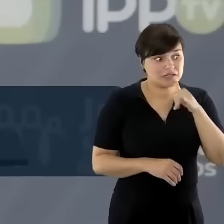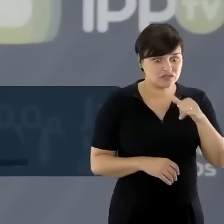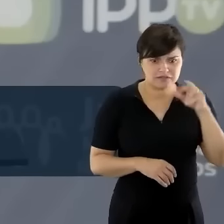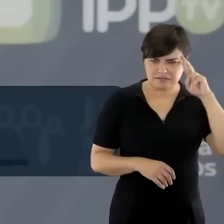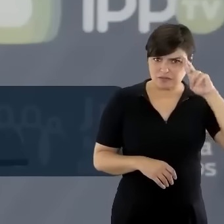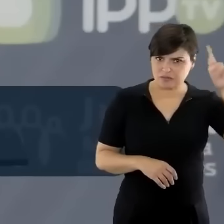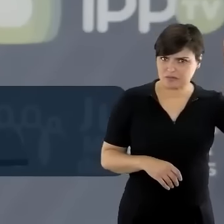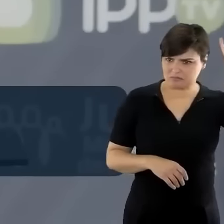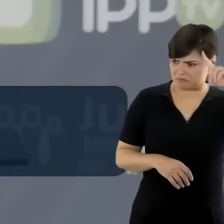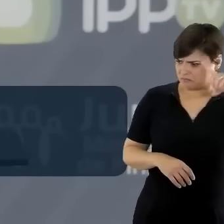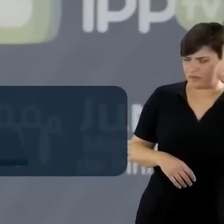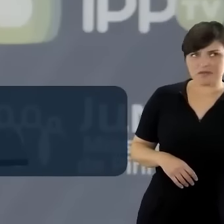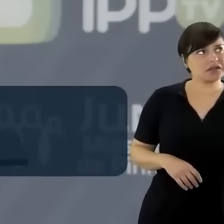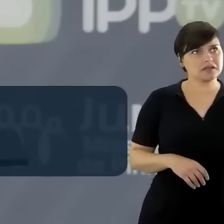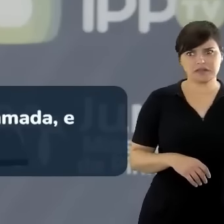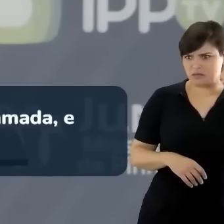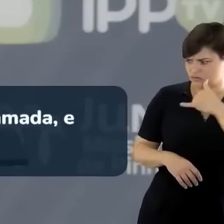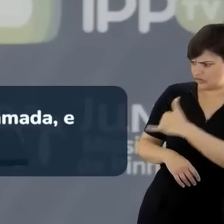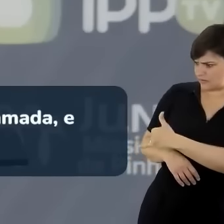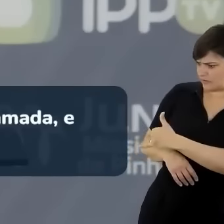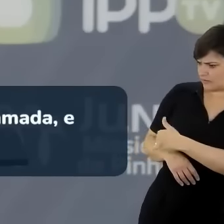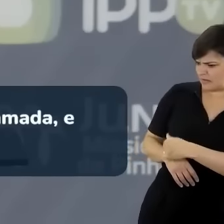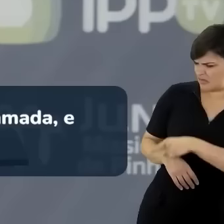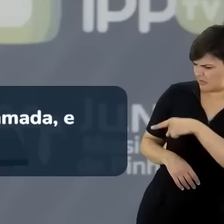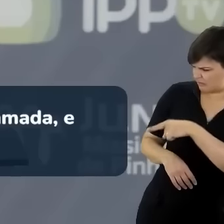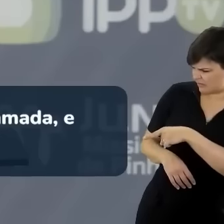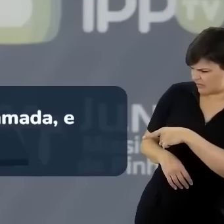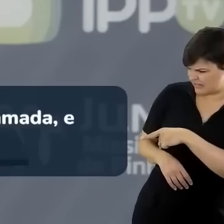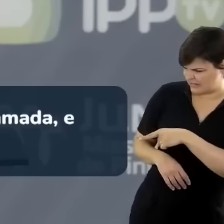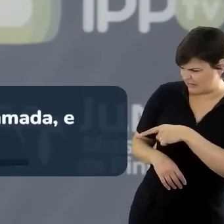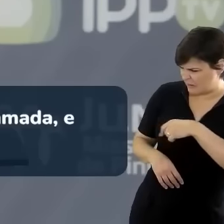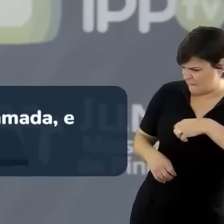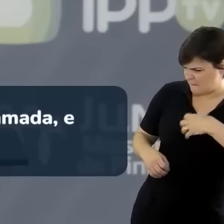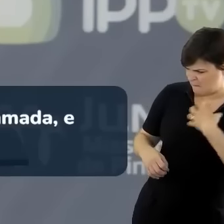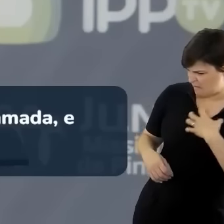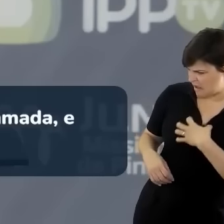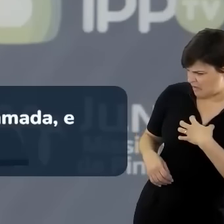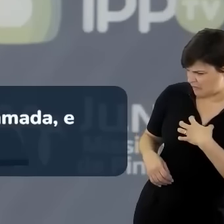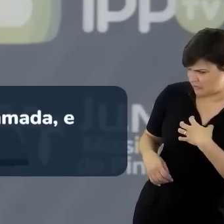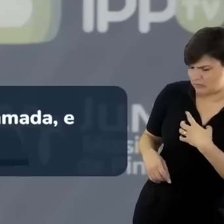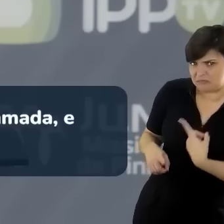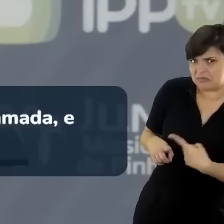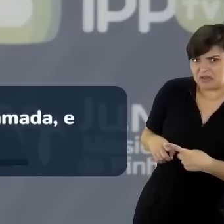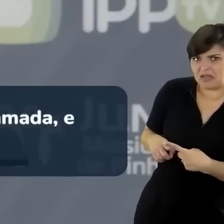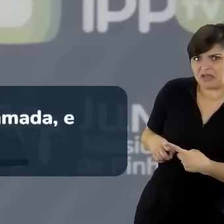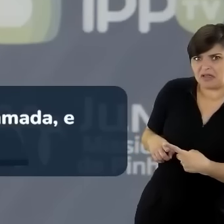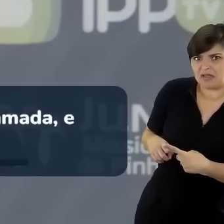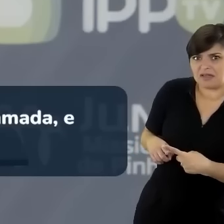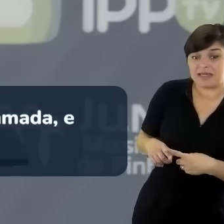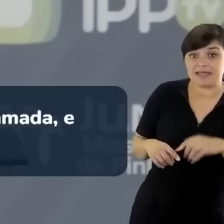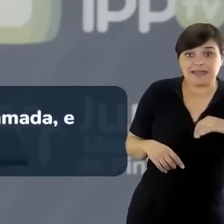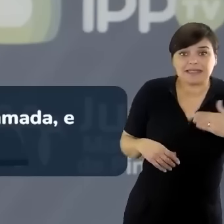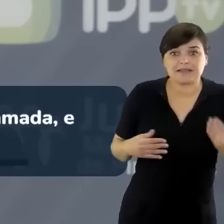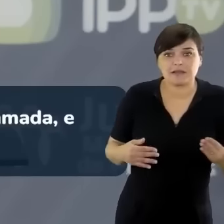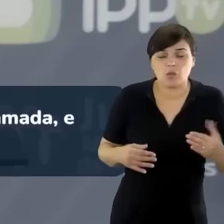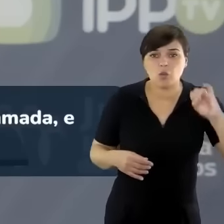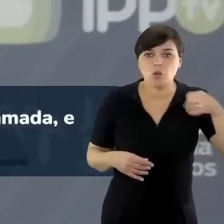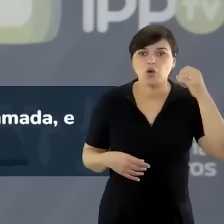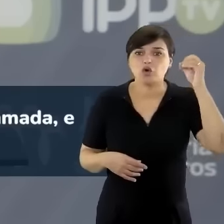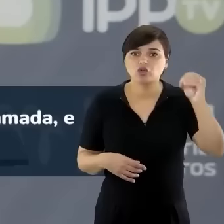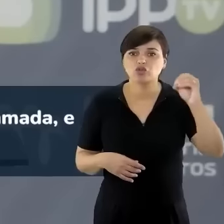é razoável essa tua Ira então Jonas saiu da cidade e